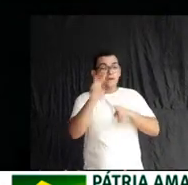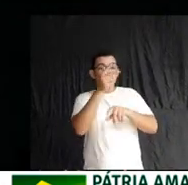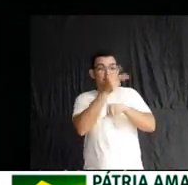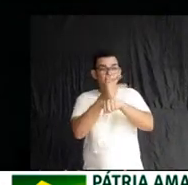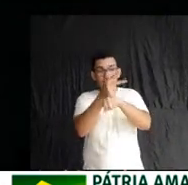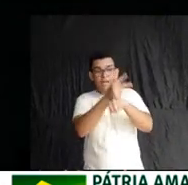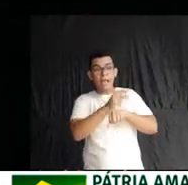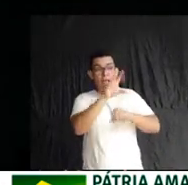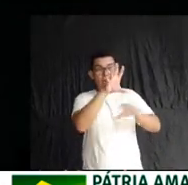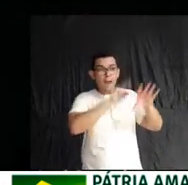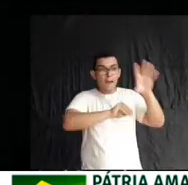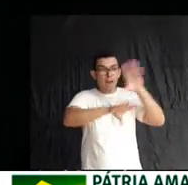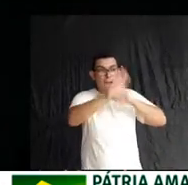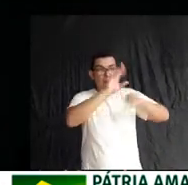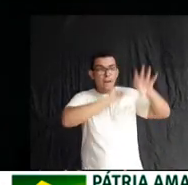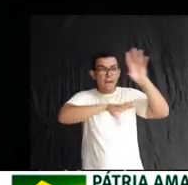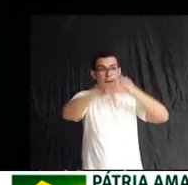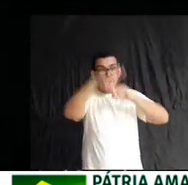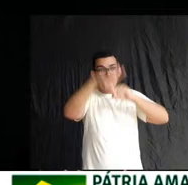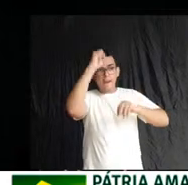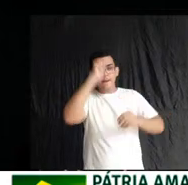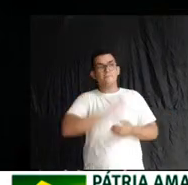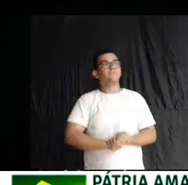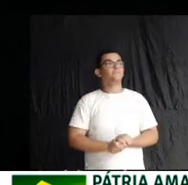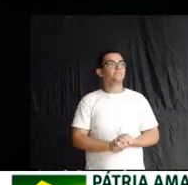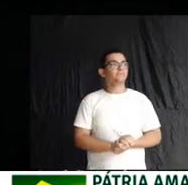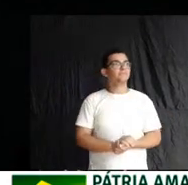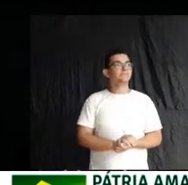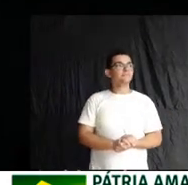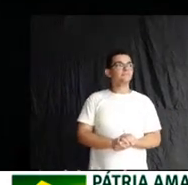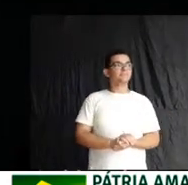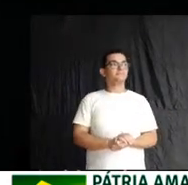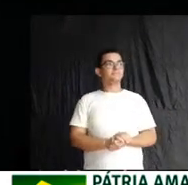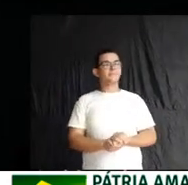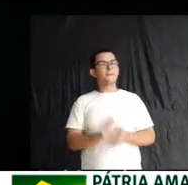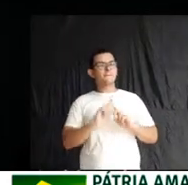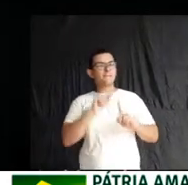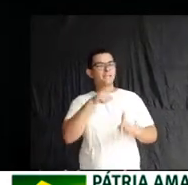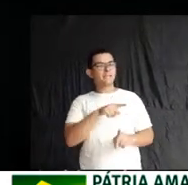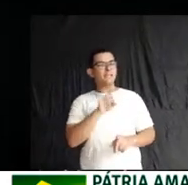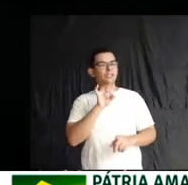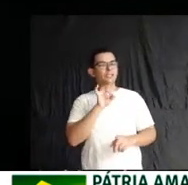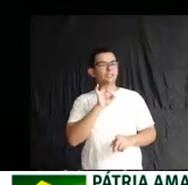consegue, com foco, consegue aprender. Ele está sendo modesto. Um talentão, então, né? Porque